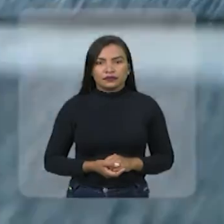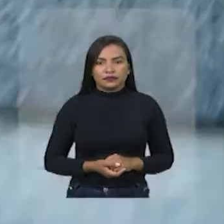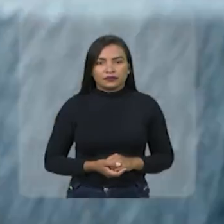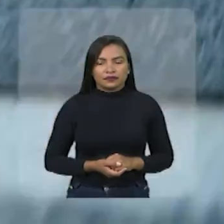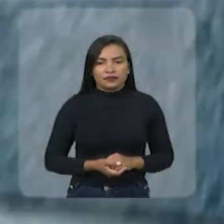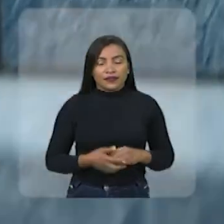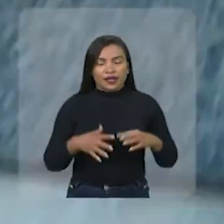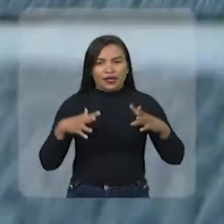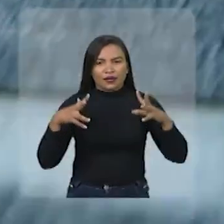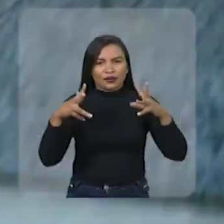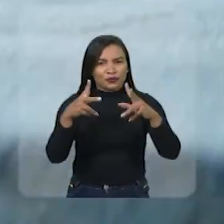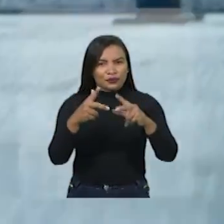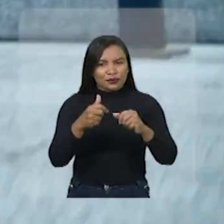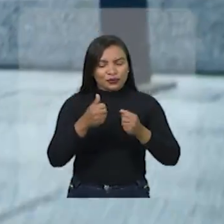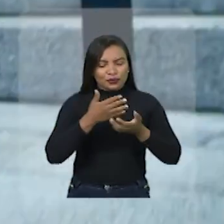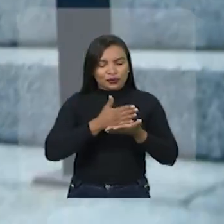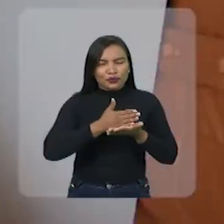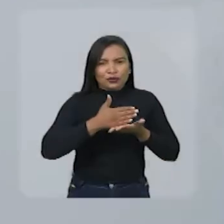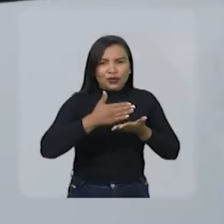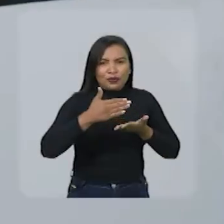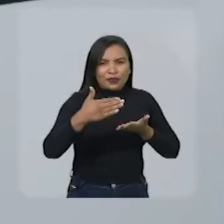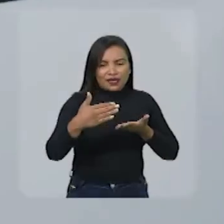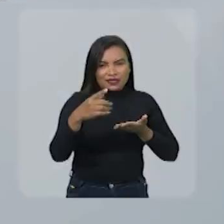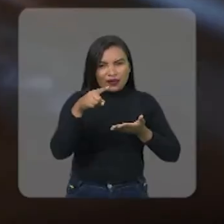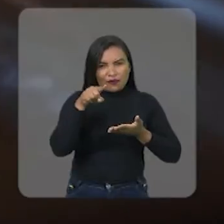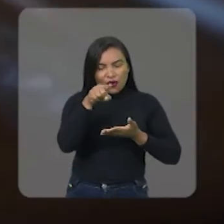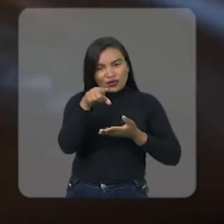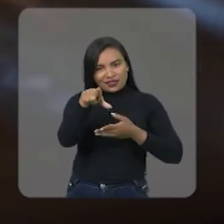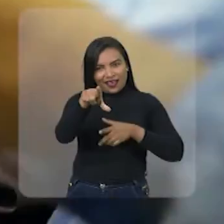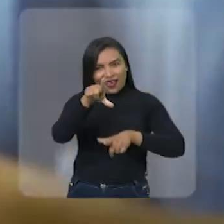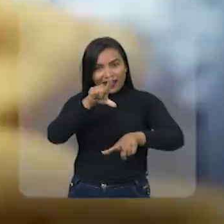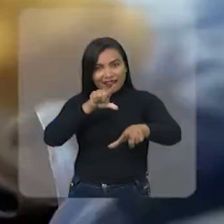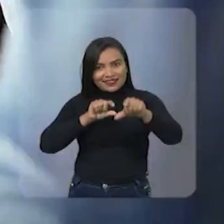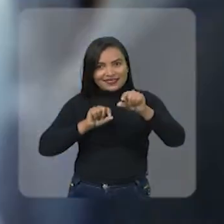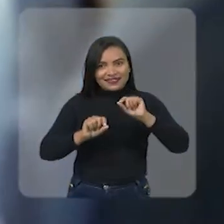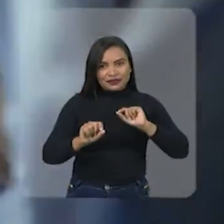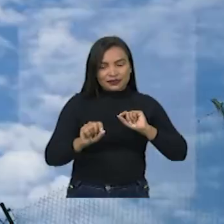Tudo começa pelo primeiro degrau.